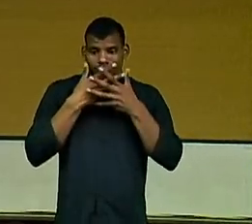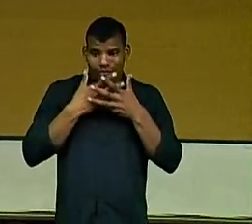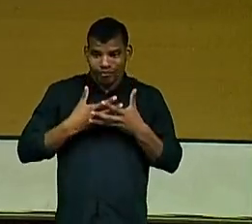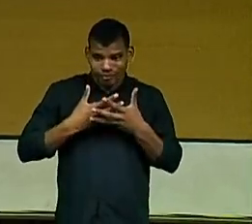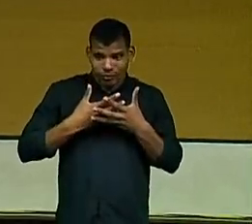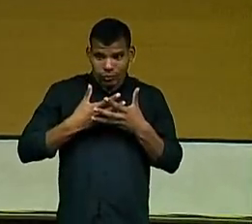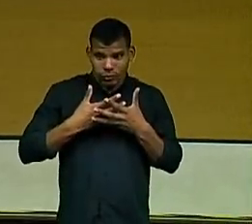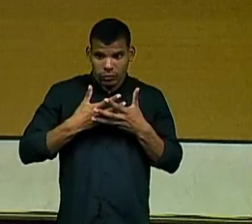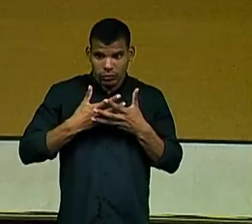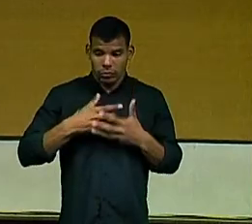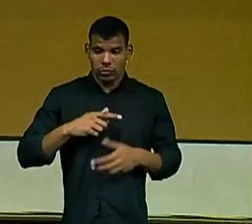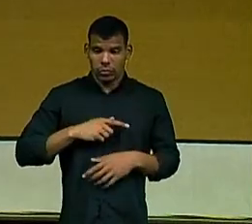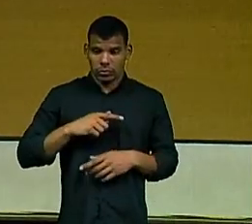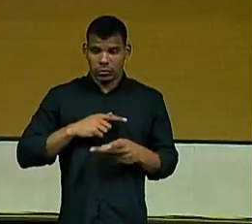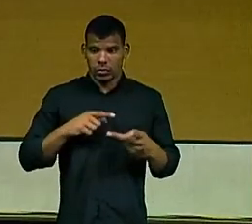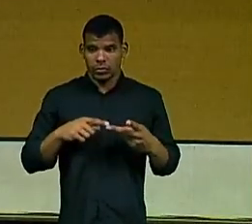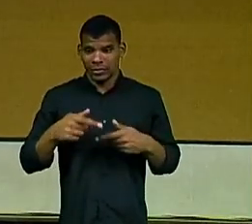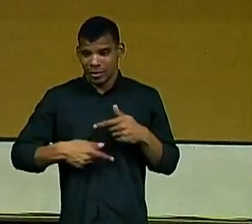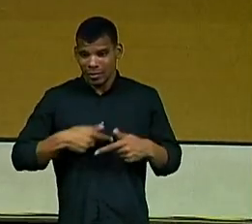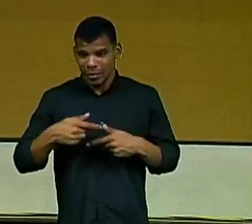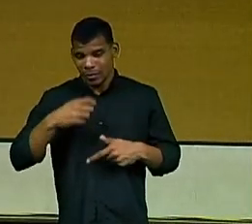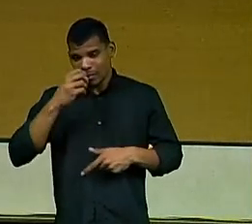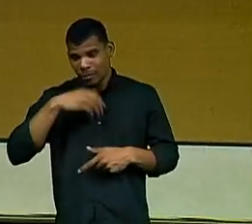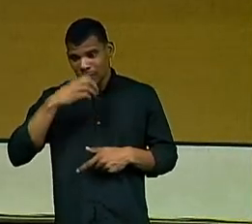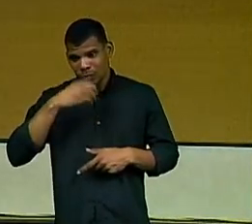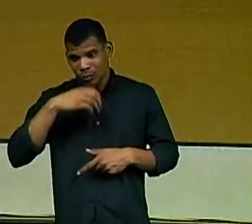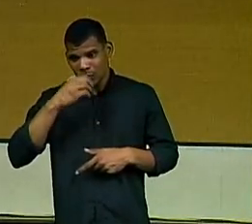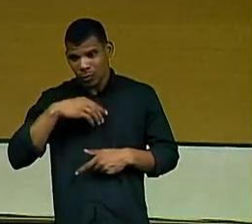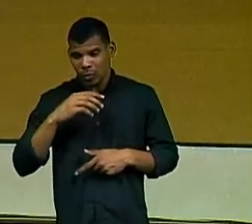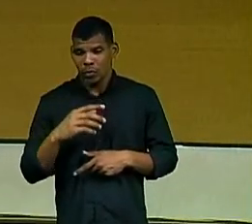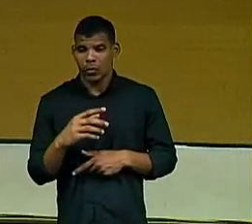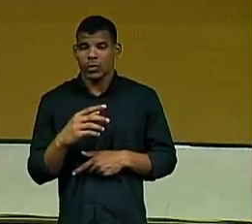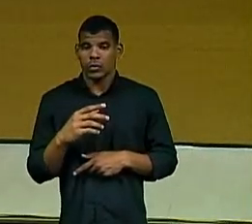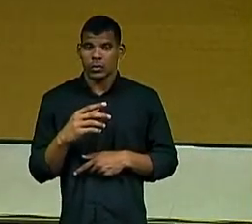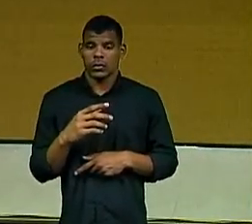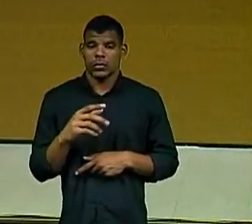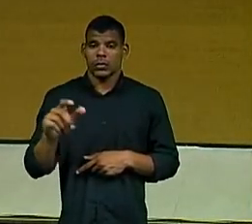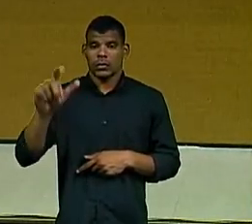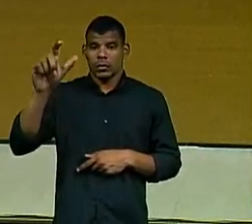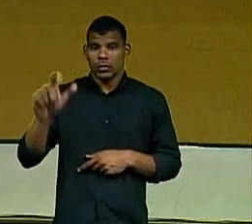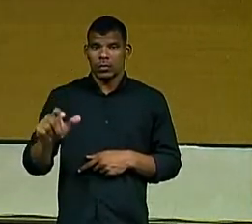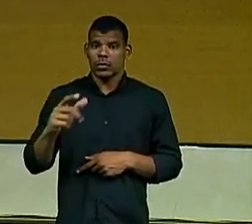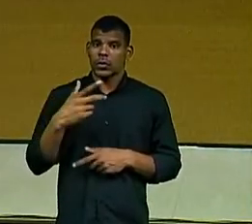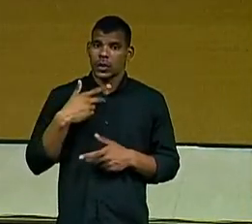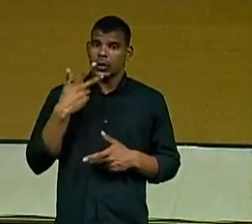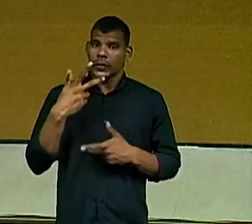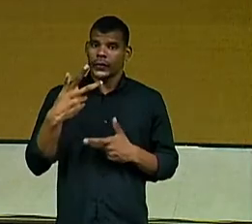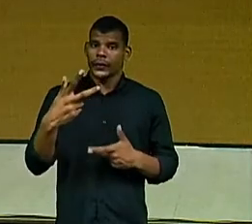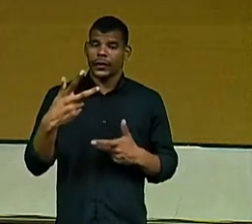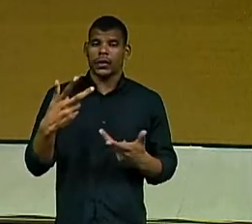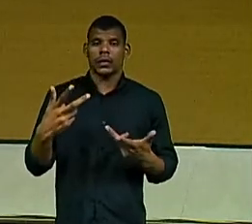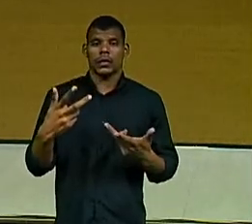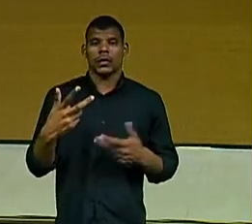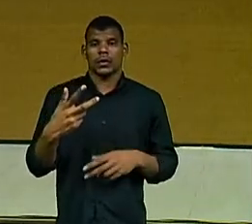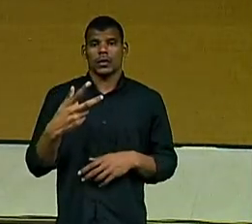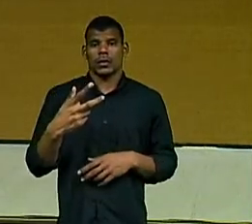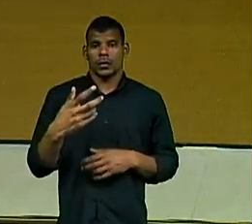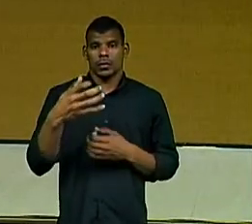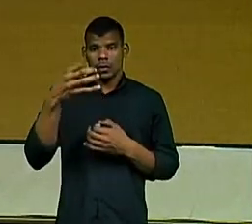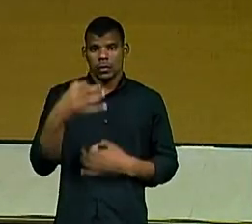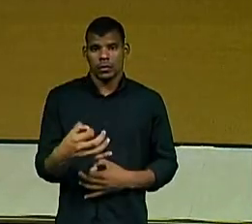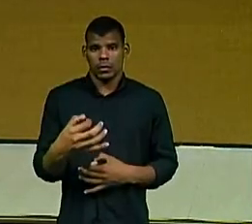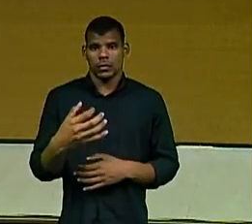é trabalhador né ele era um cara que tinha um discurso bem inflamado bem firme